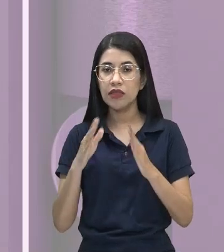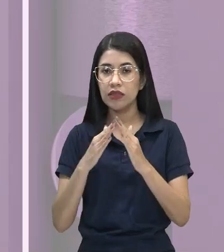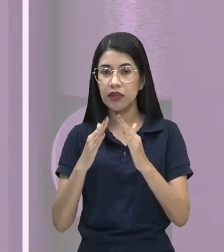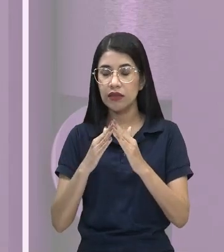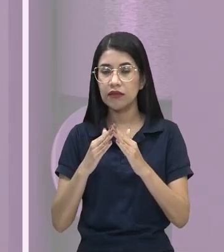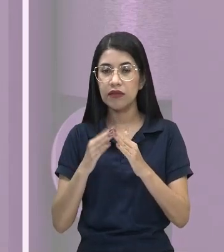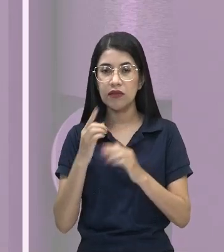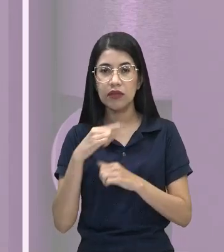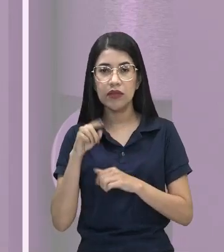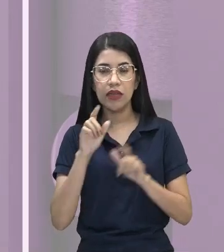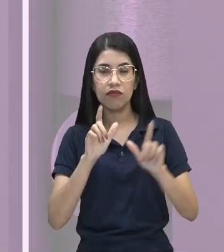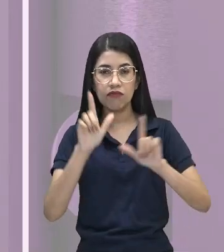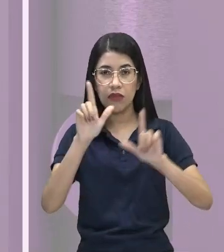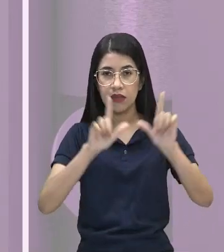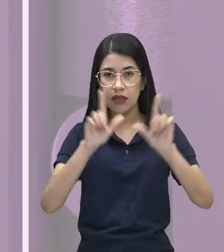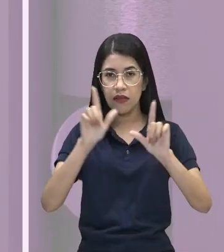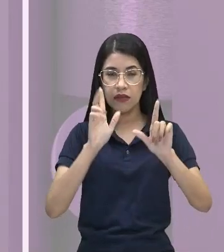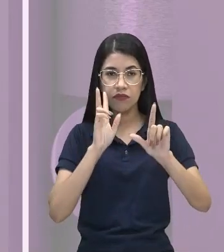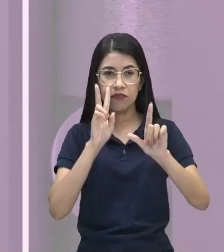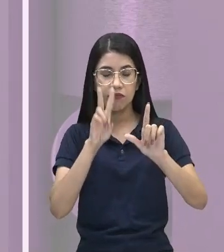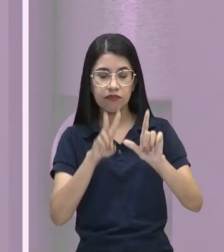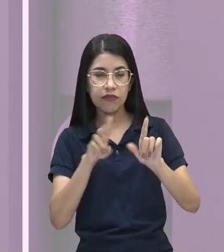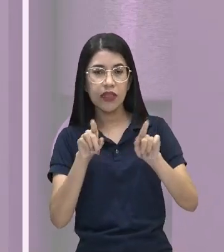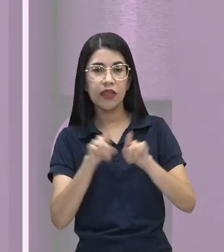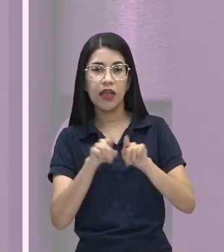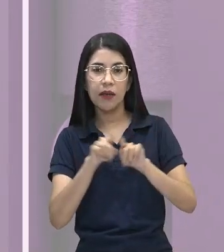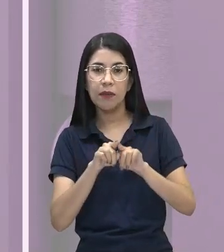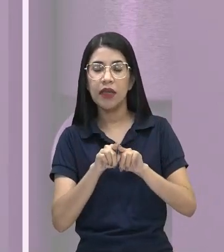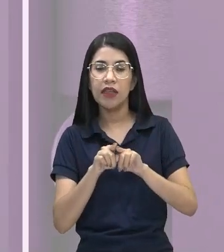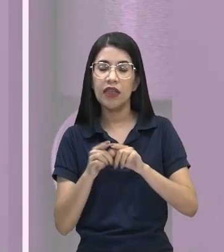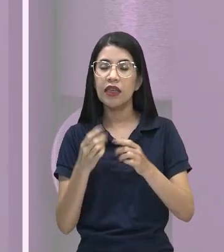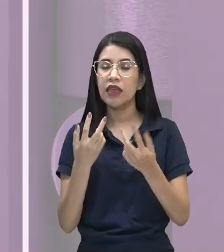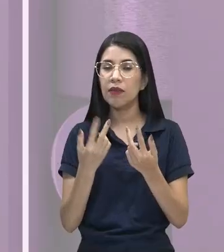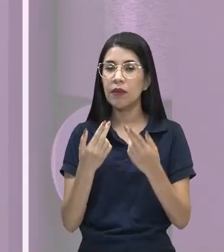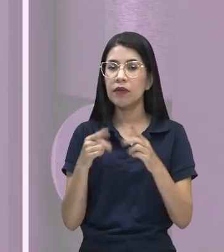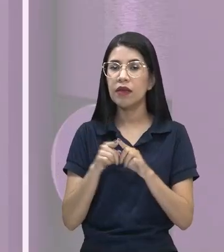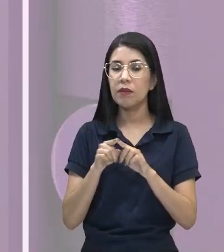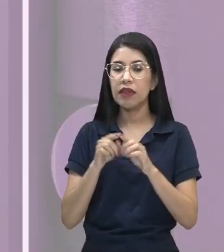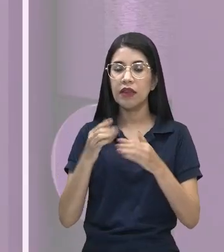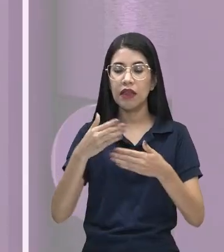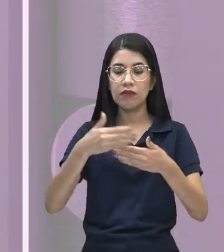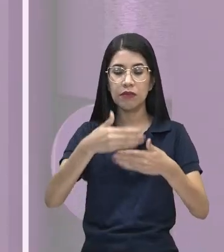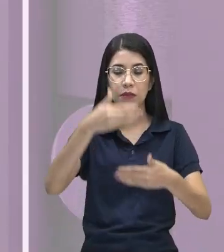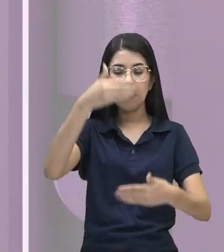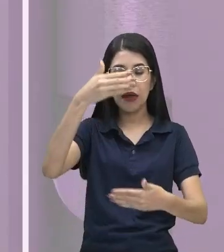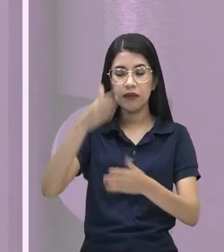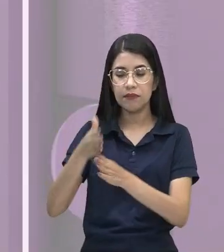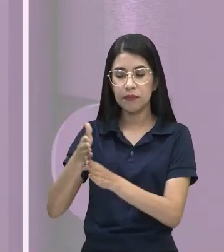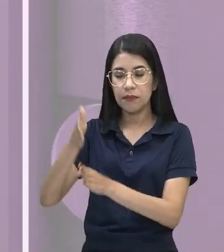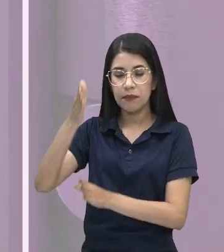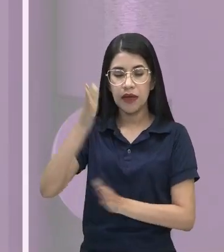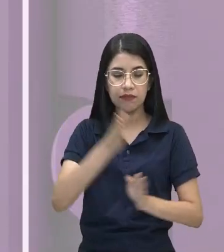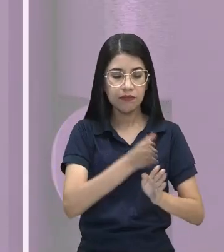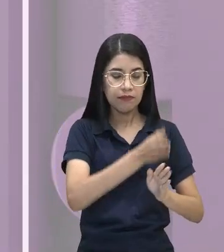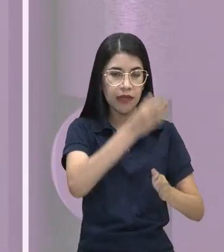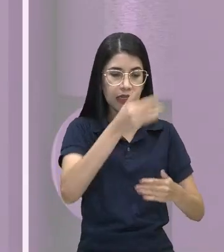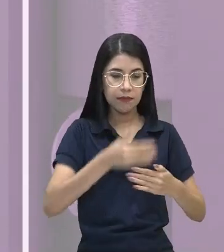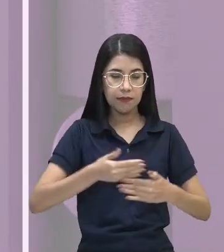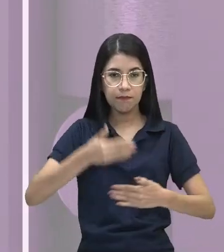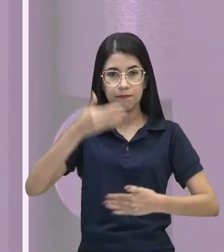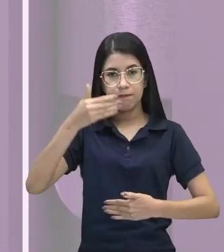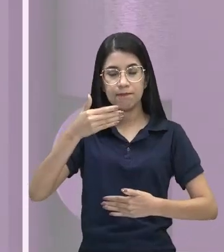sua frente e uma parede atrás de você. Assim como você vai ter também uma parede à sua direita e uma parede à sua